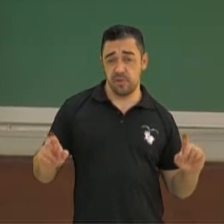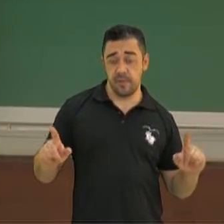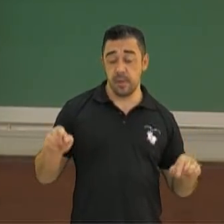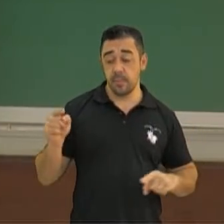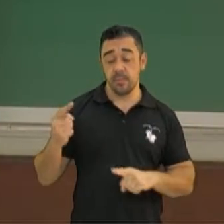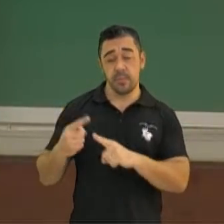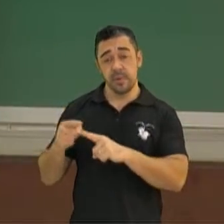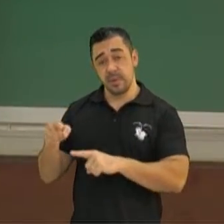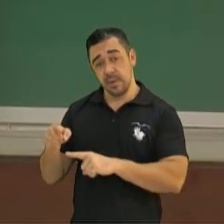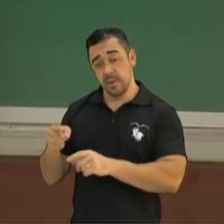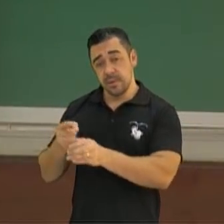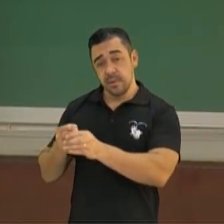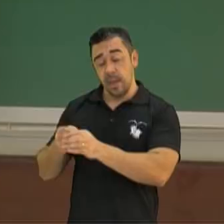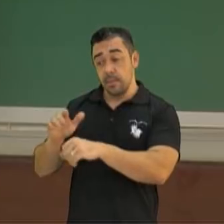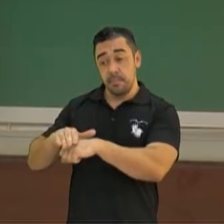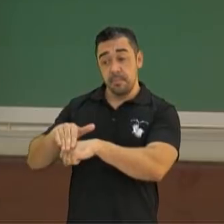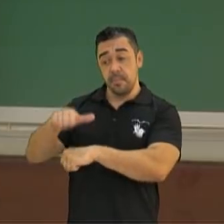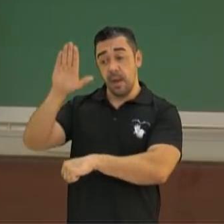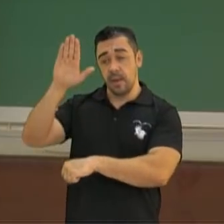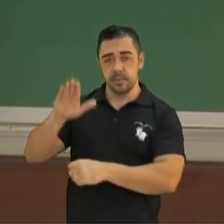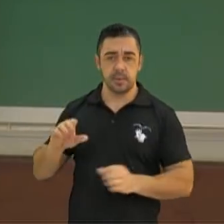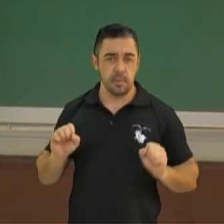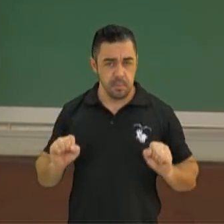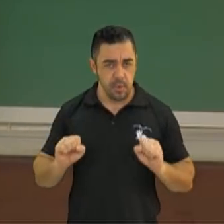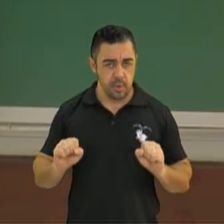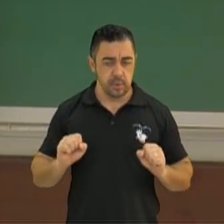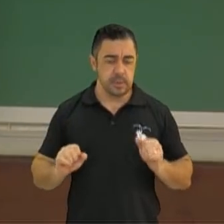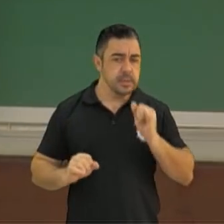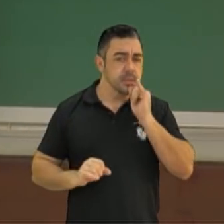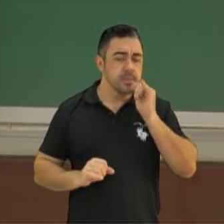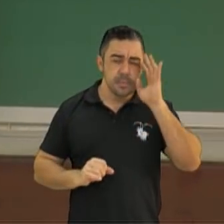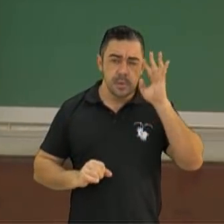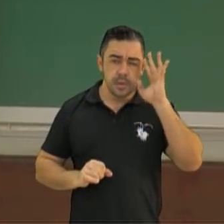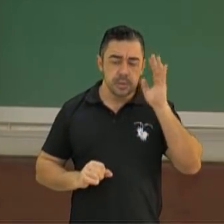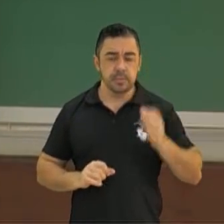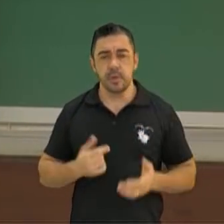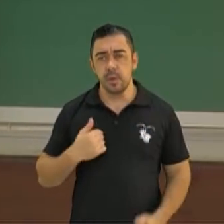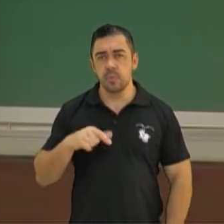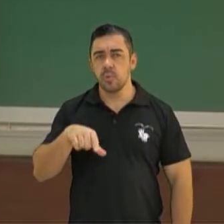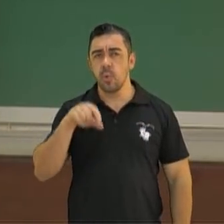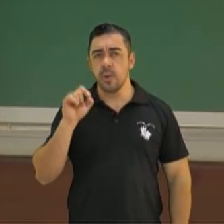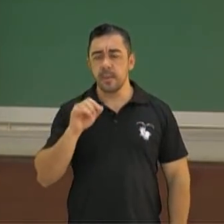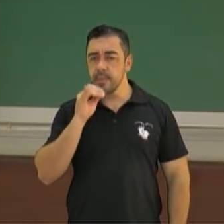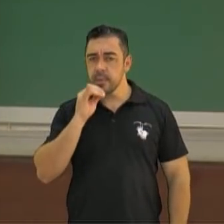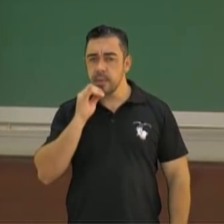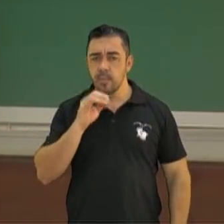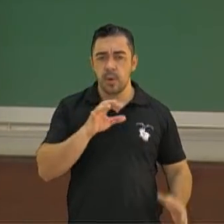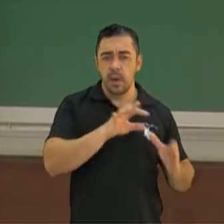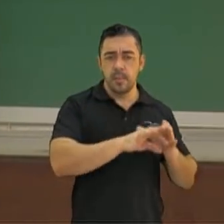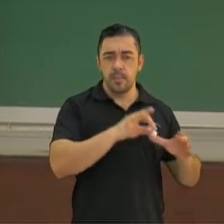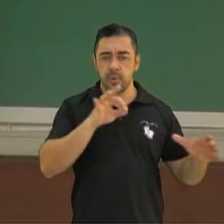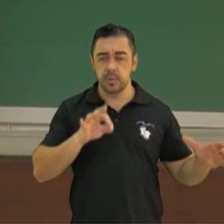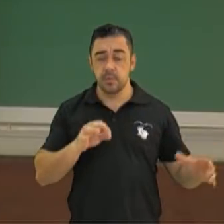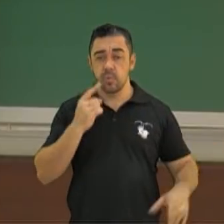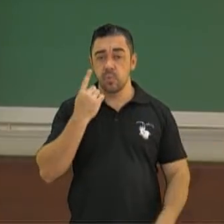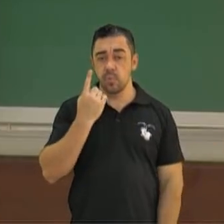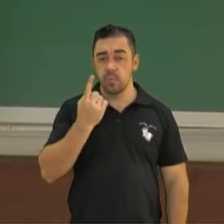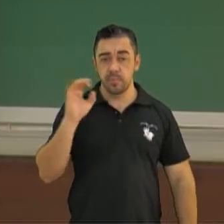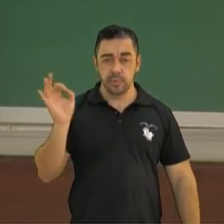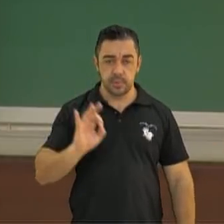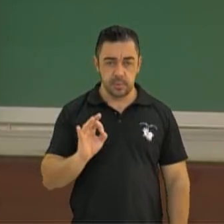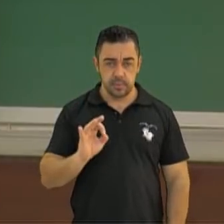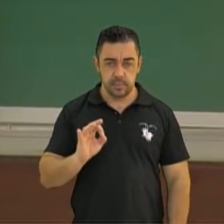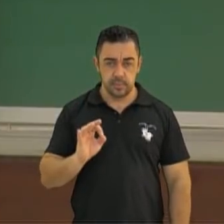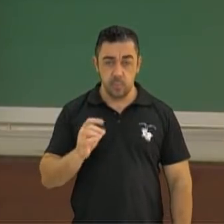mais pessoas. Então, o que eu posso fazer? Vamos supor que eu optei por uma amostra de 1%, ou